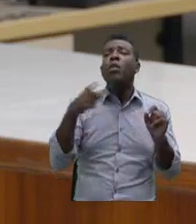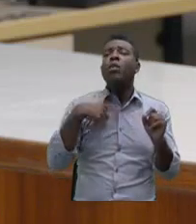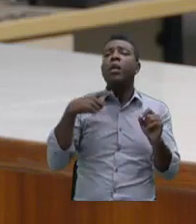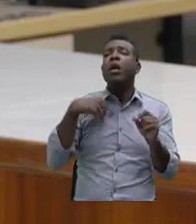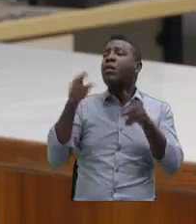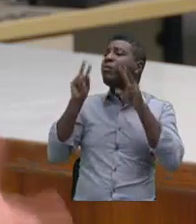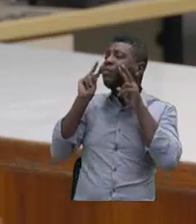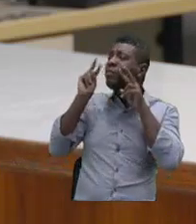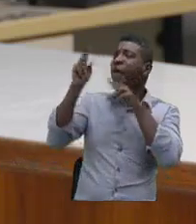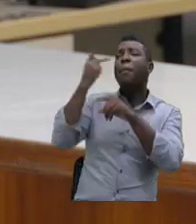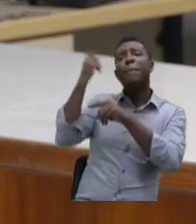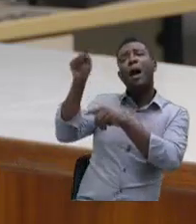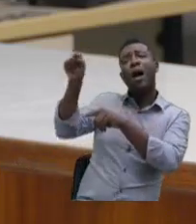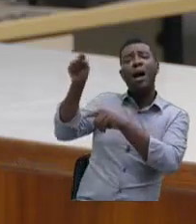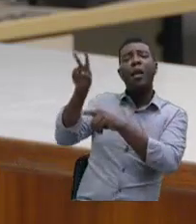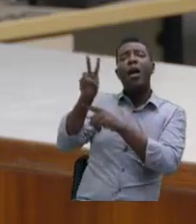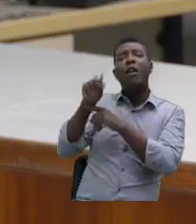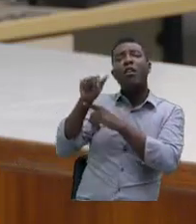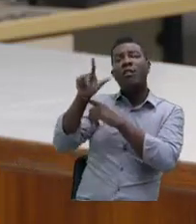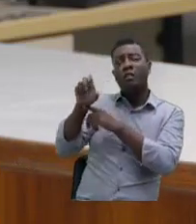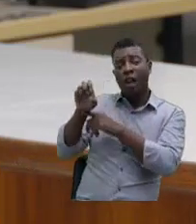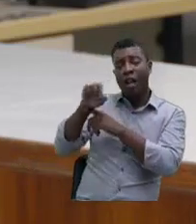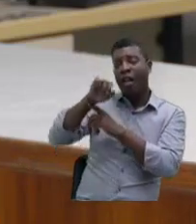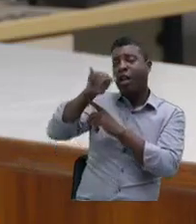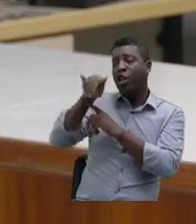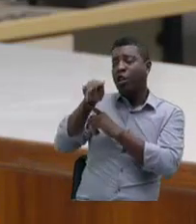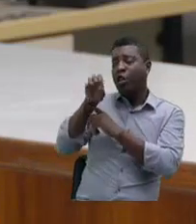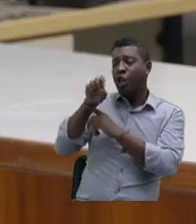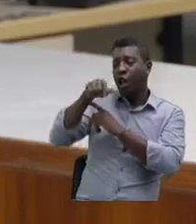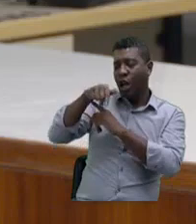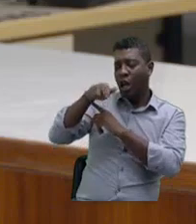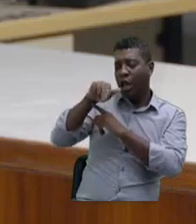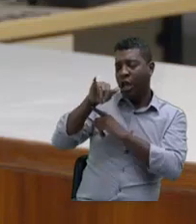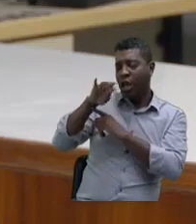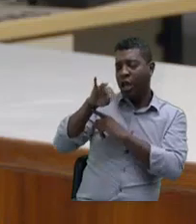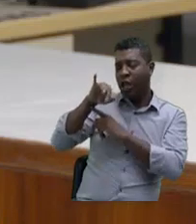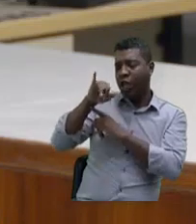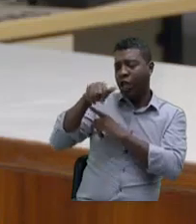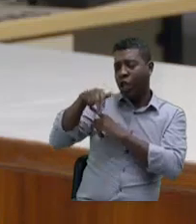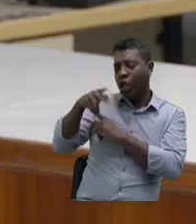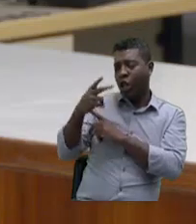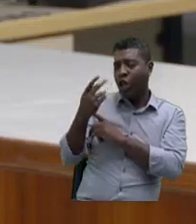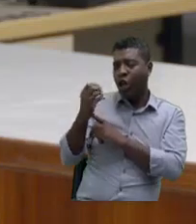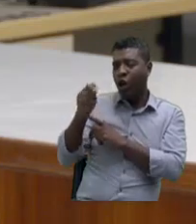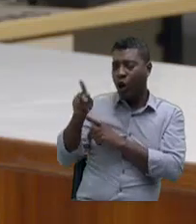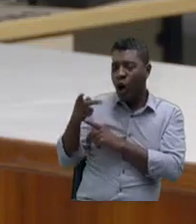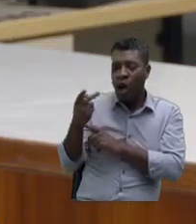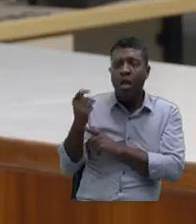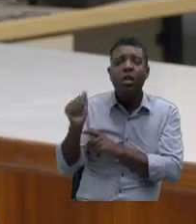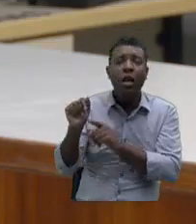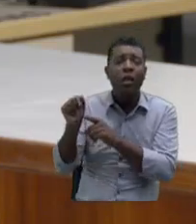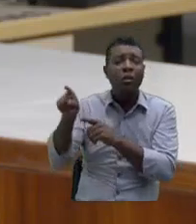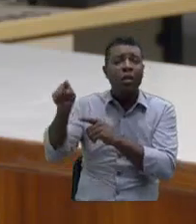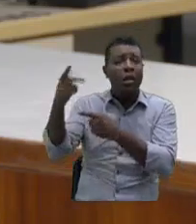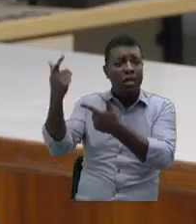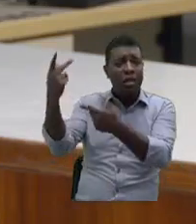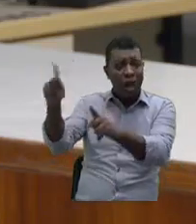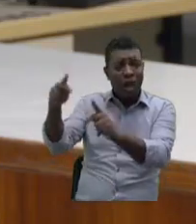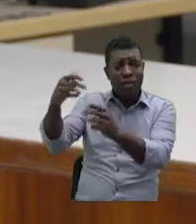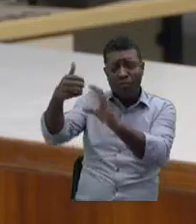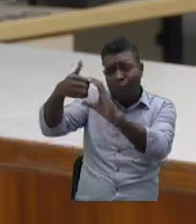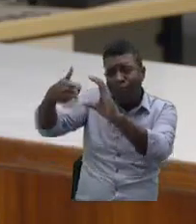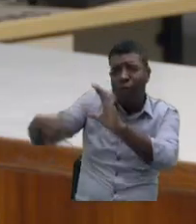Jequitinhonha, que tem a sua riqueza diversa, todos nós sabemos, cultural, da gastronomia, da arte,